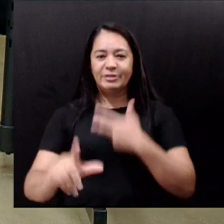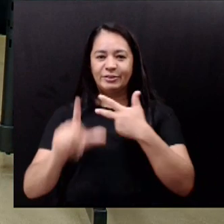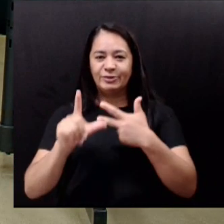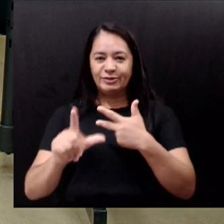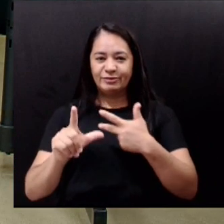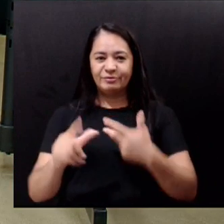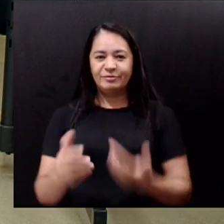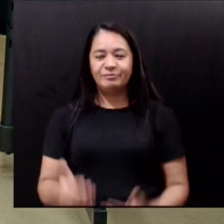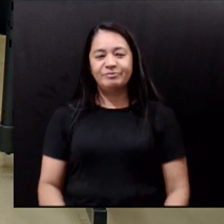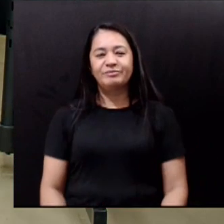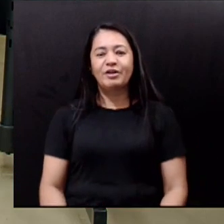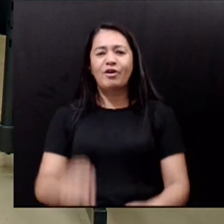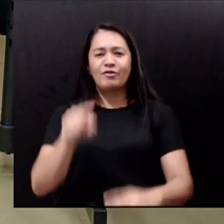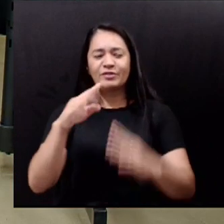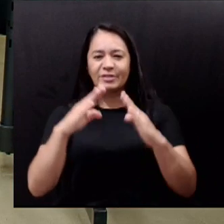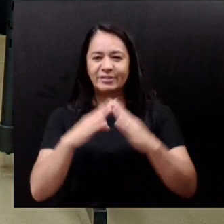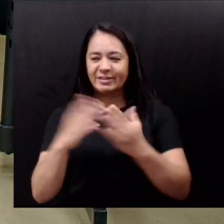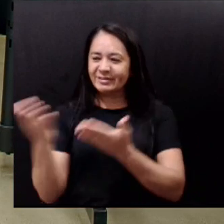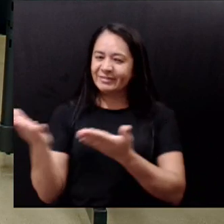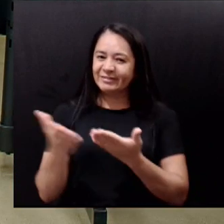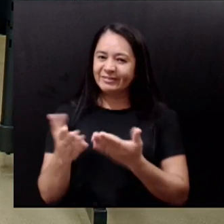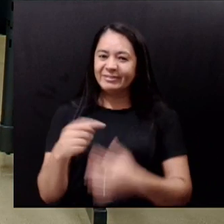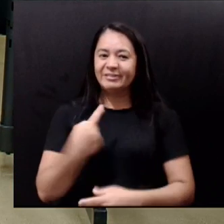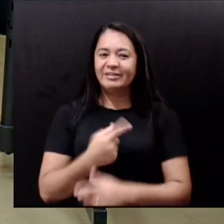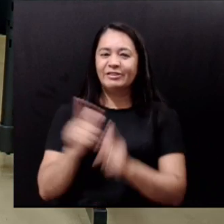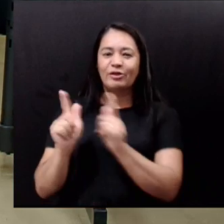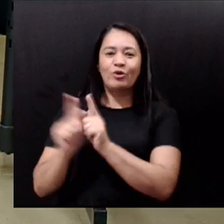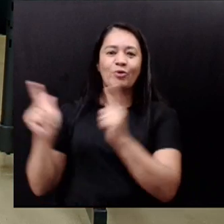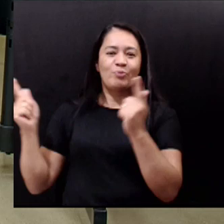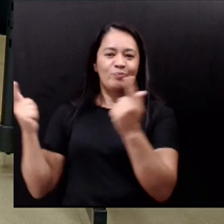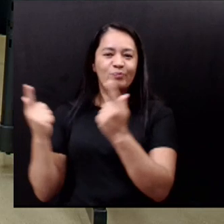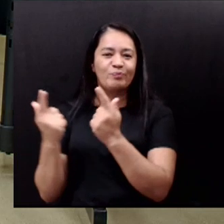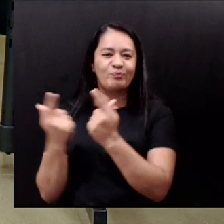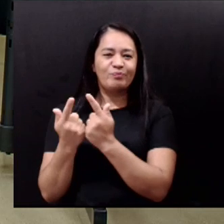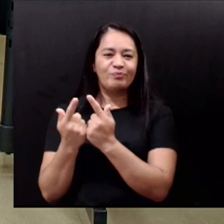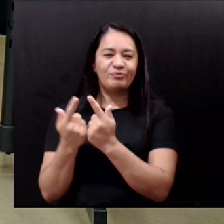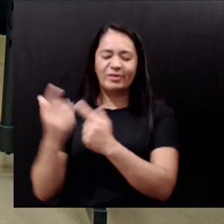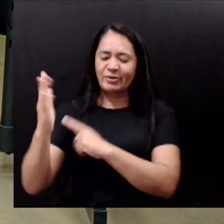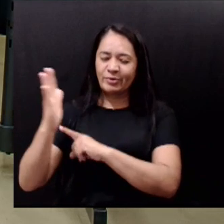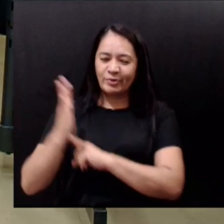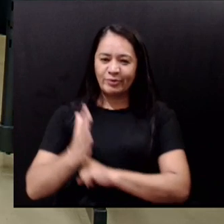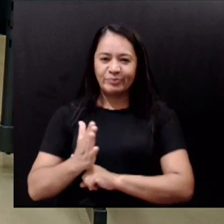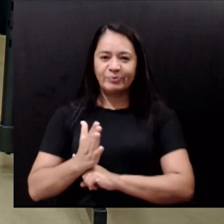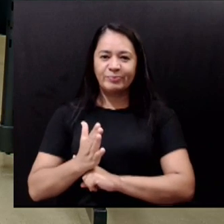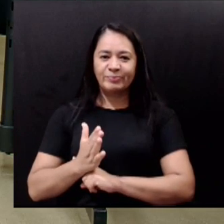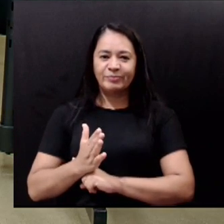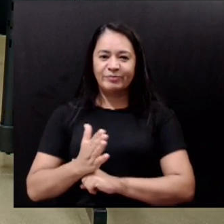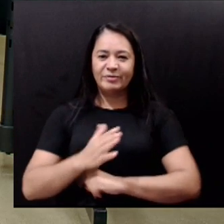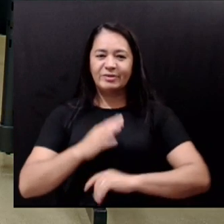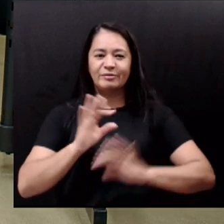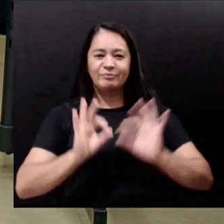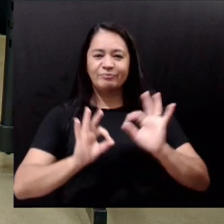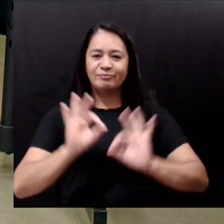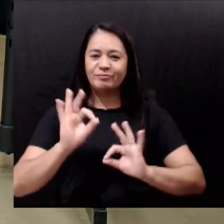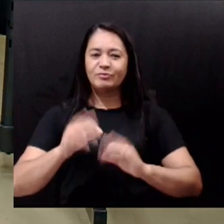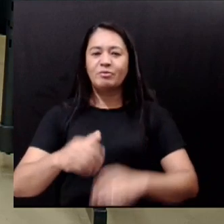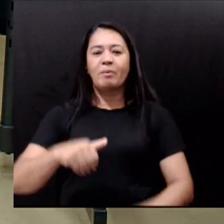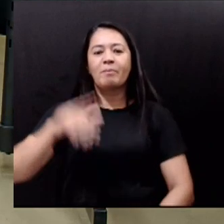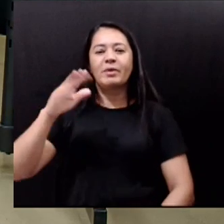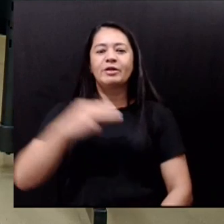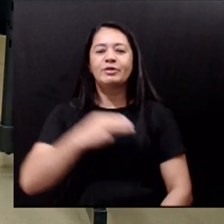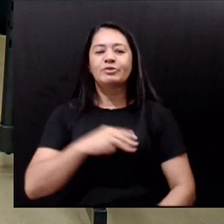casa. Valeu os convidados e a nossa equipe do Grupo Mais que nos ajudou a executar mais uma missão, que é trazer para